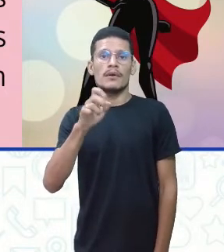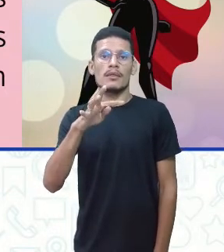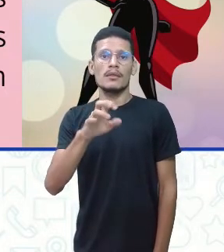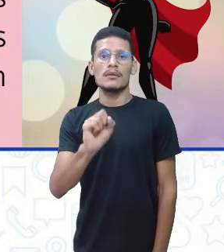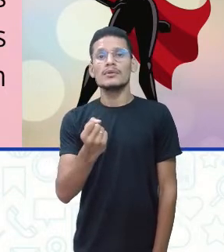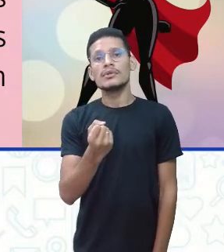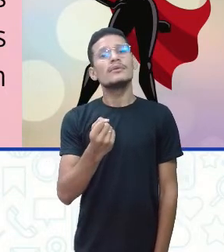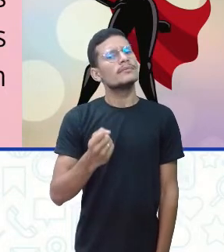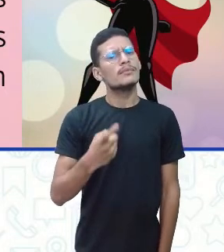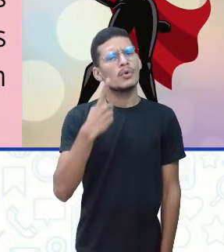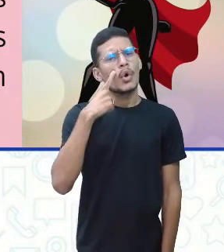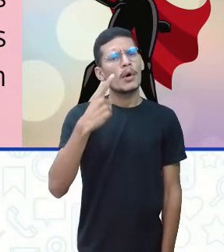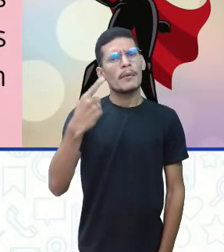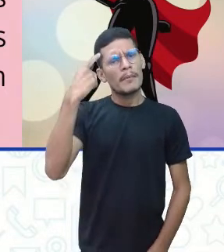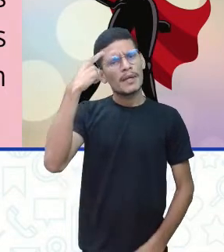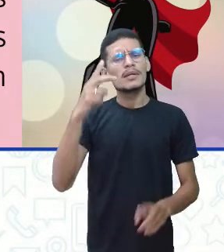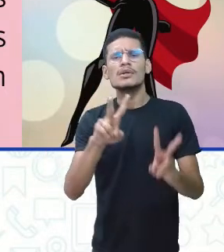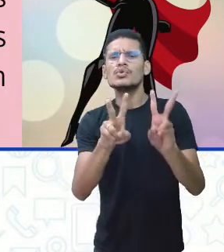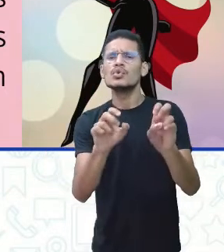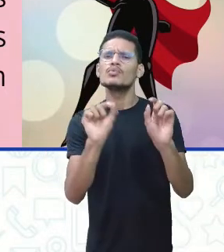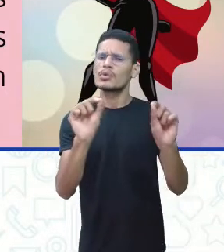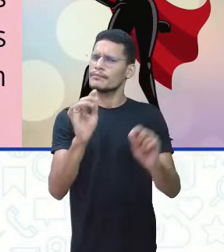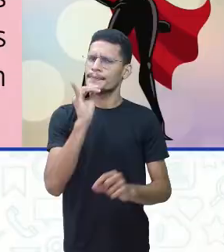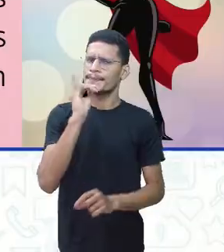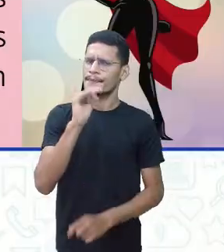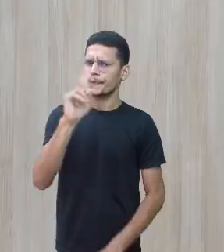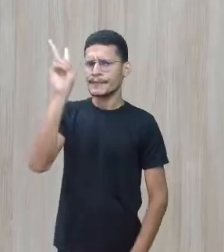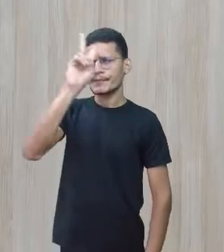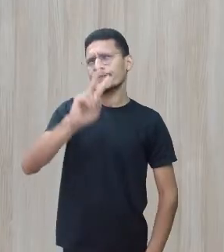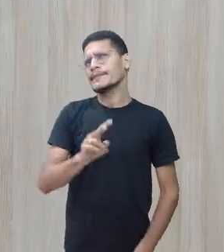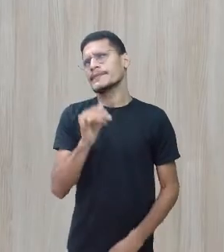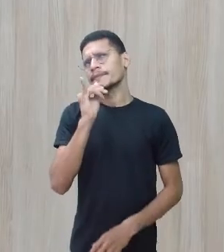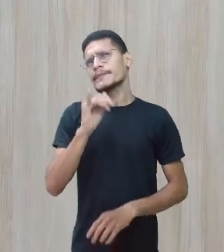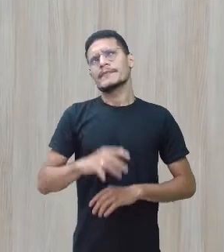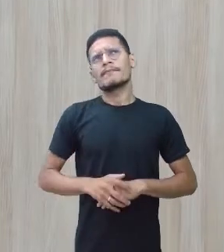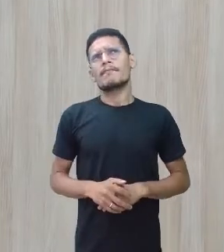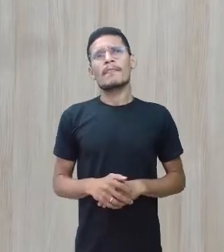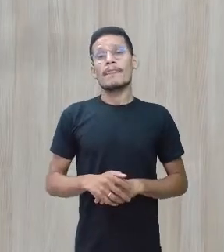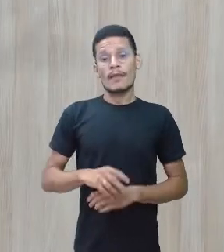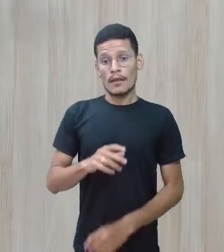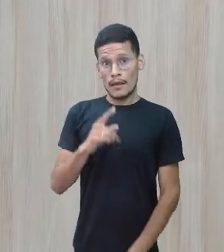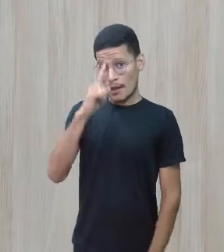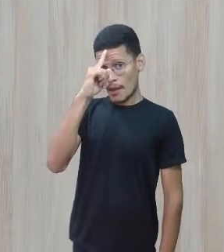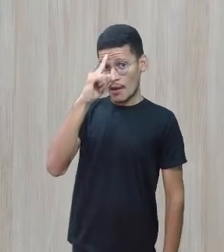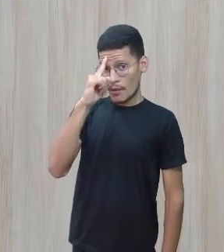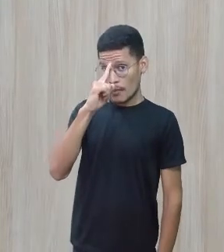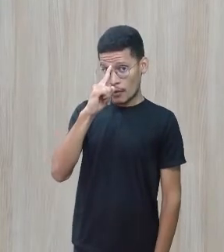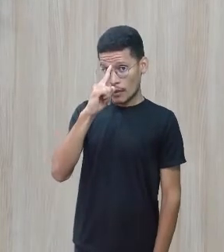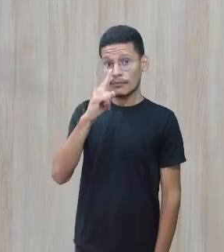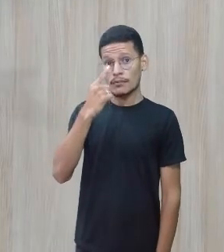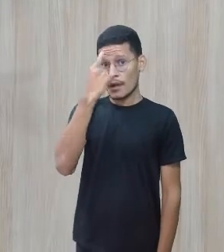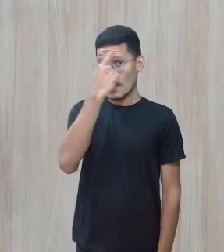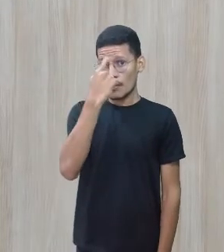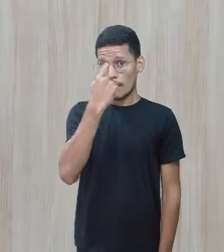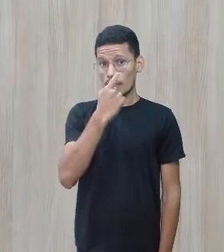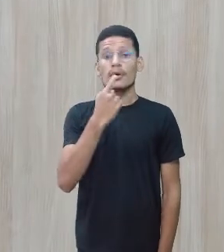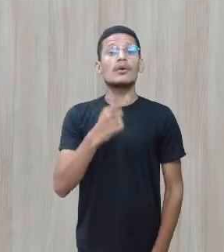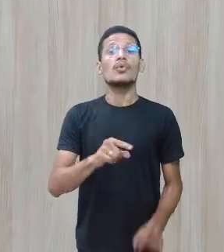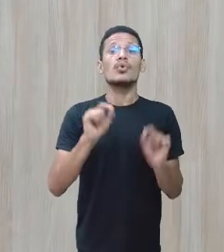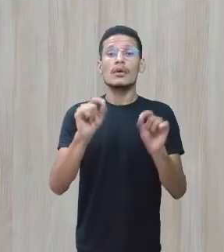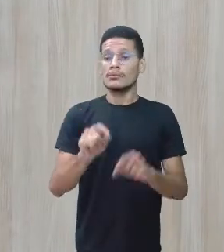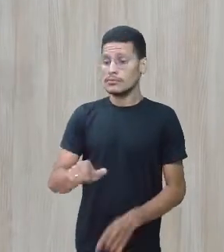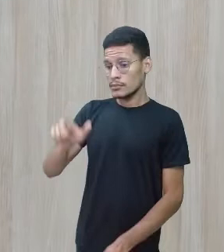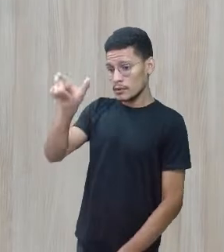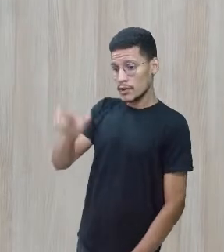por exemplo, em histórias como Harry Potter, a gente pode dizer claramente que